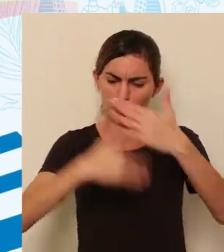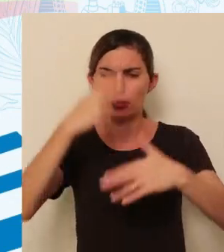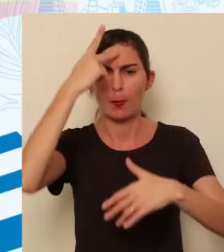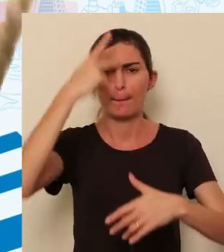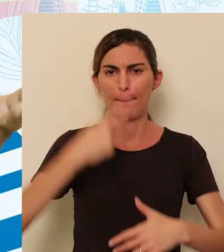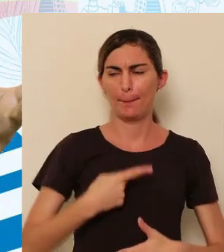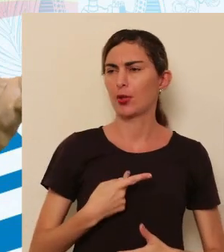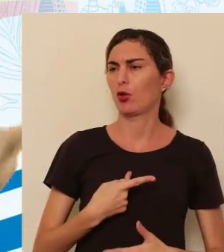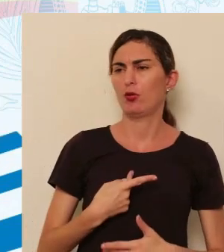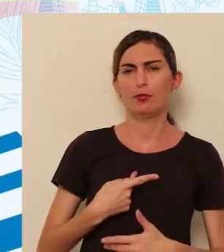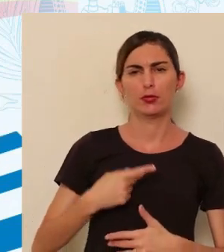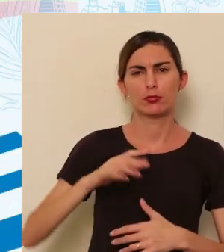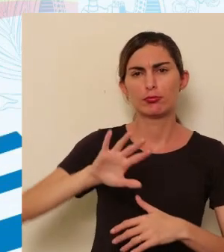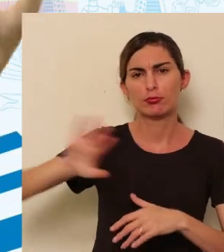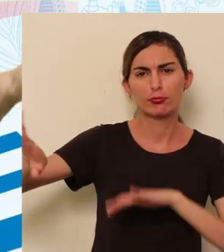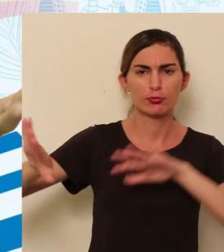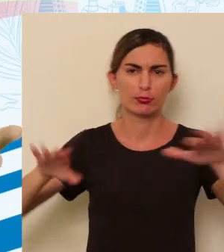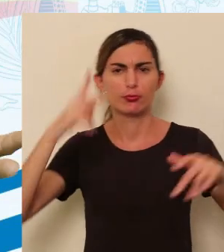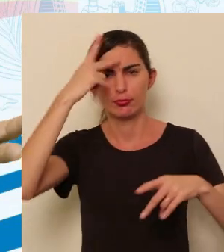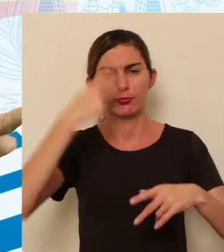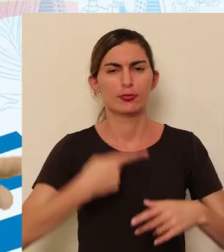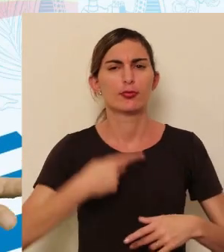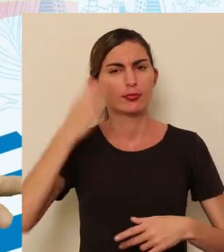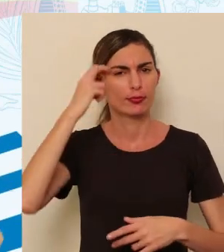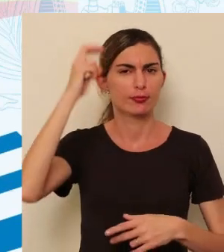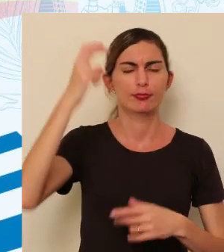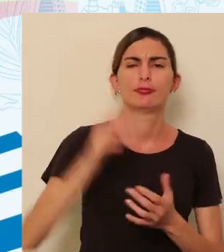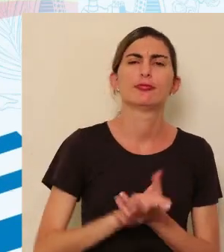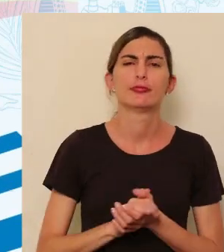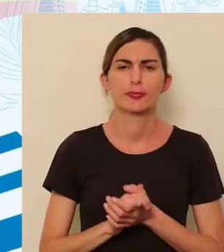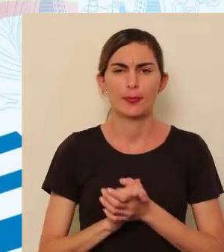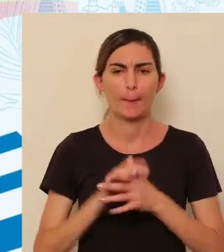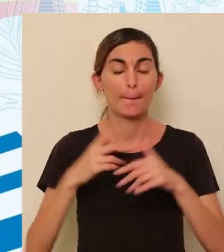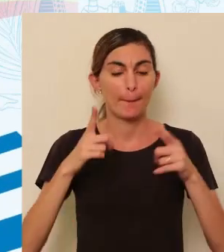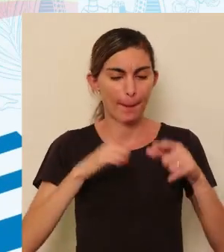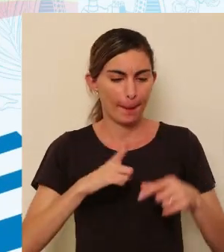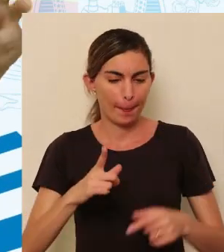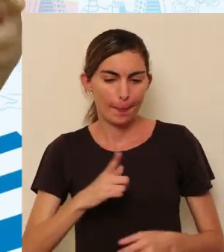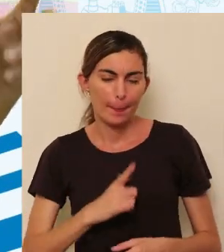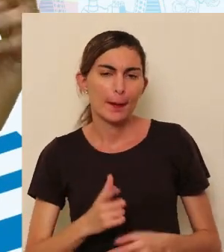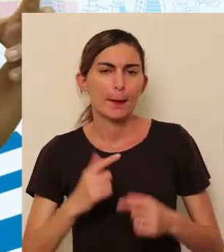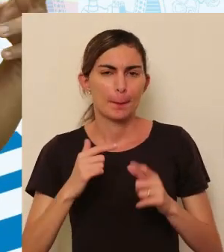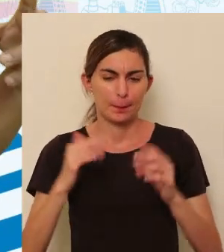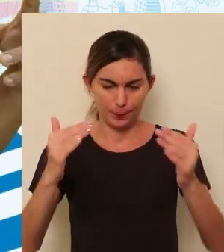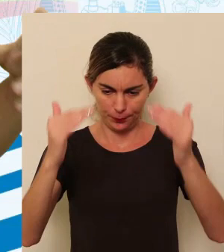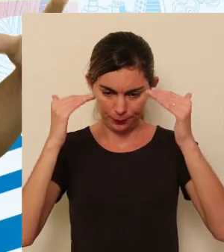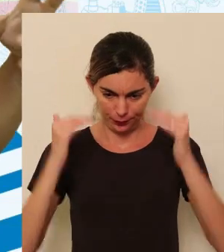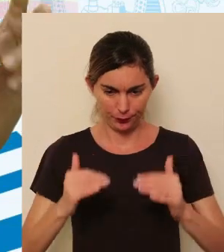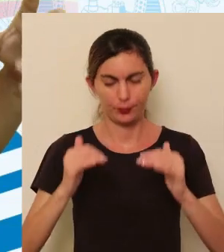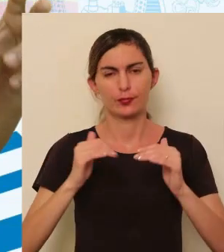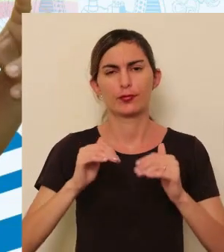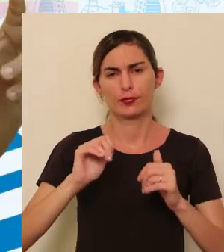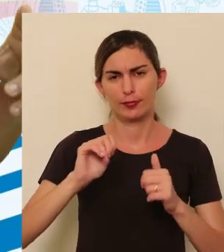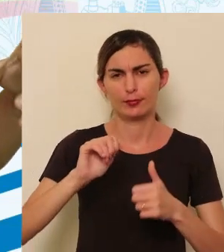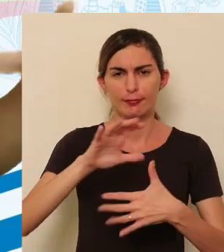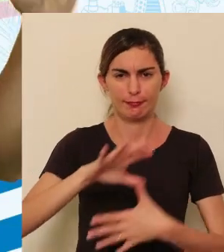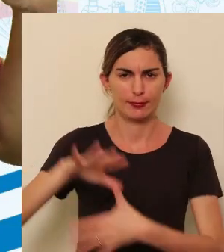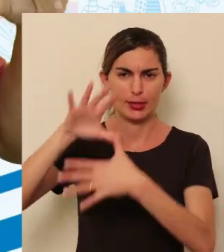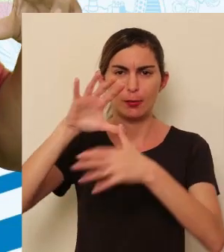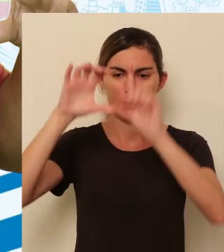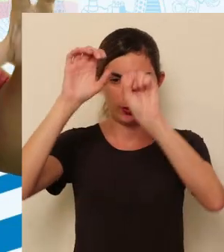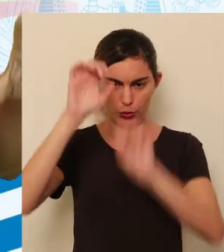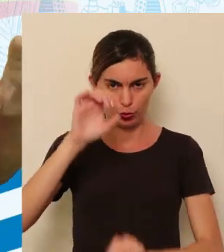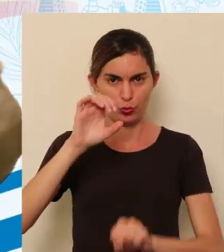desenvolvimento independente da mundialização das culturas. E aí nós temos aqui mais abaixo, na América do Sul,